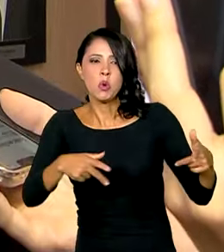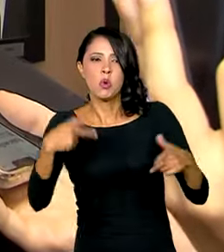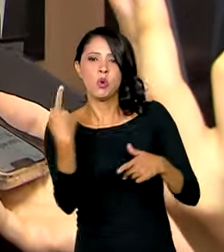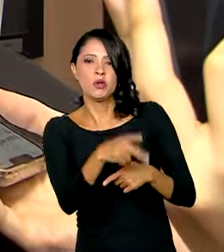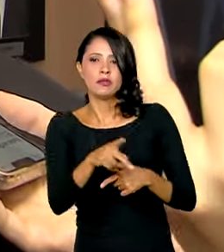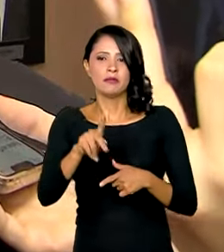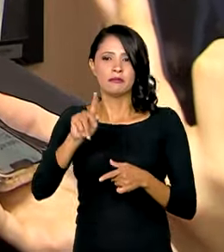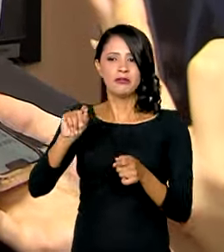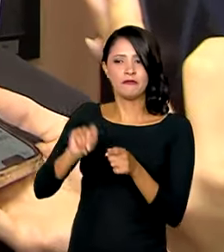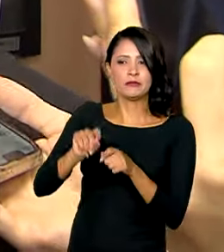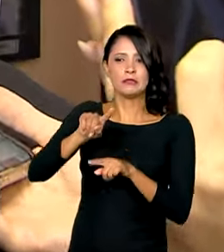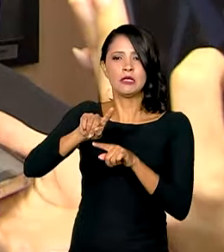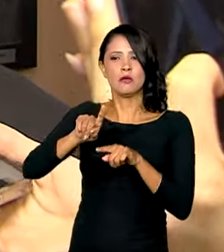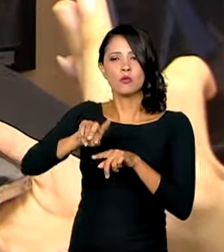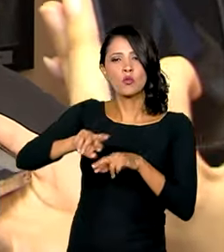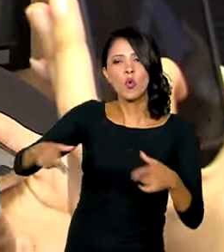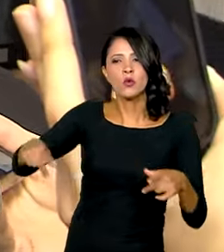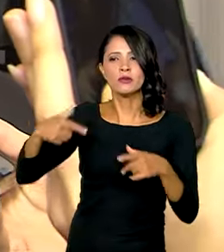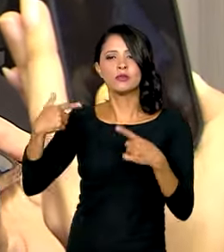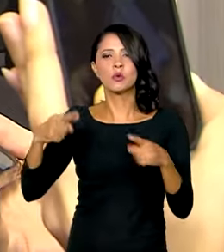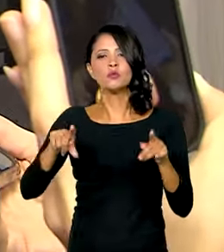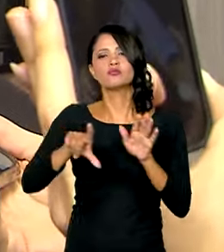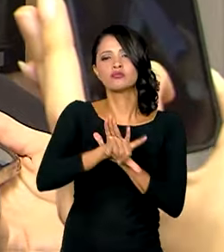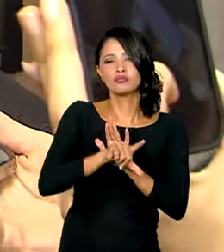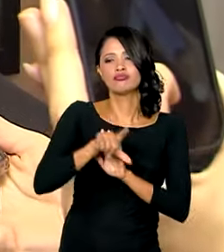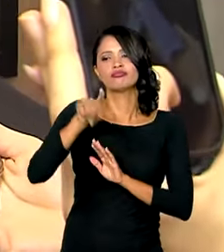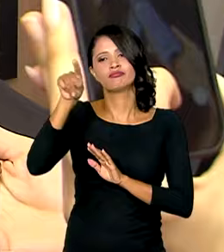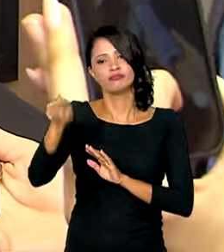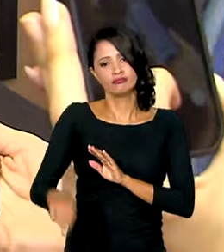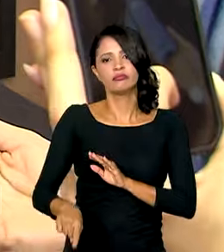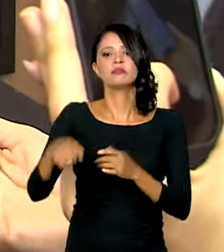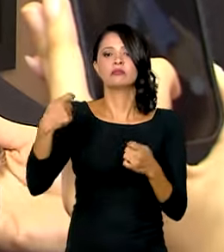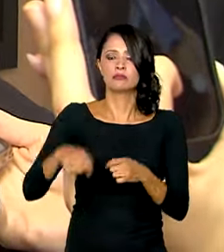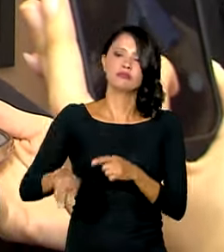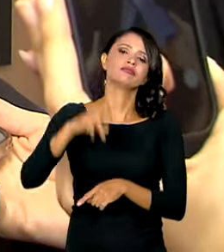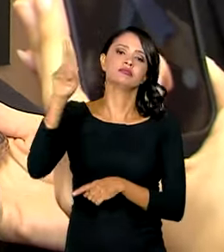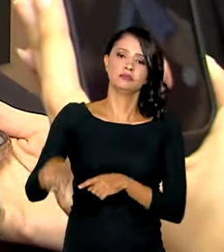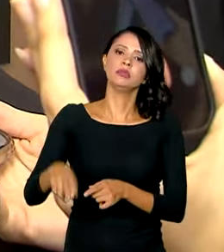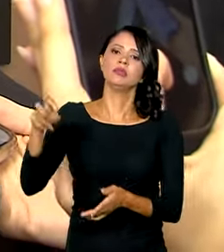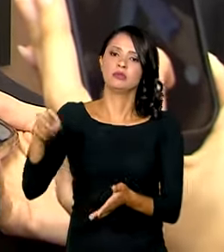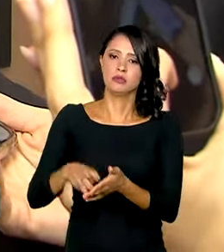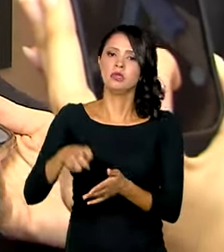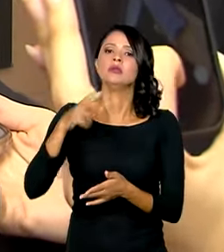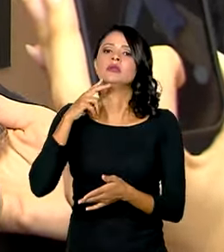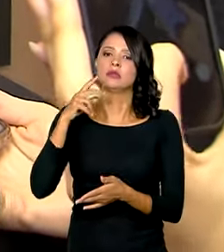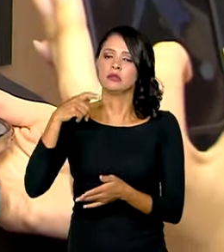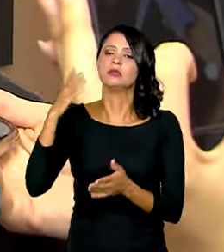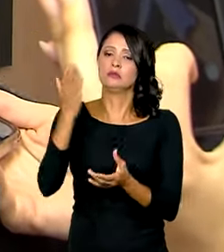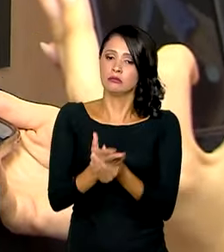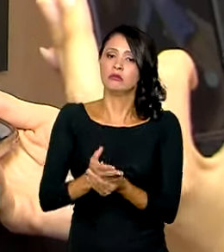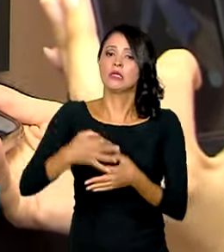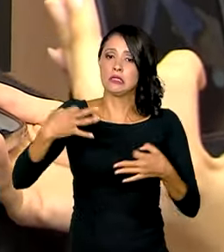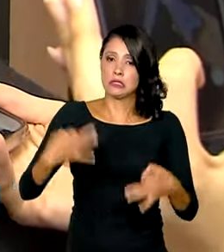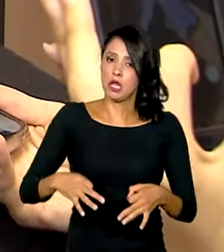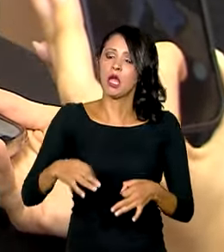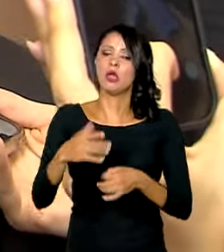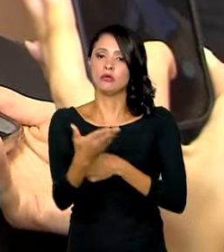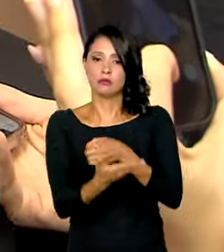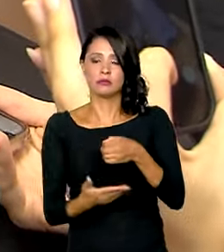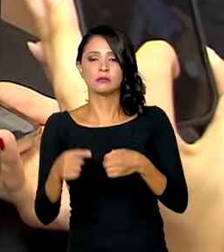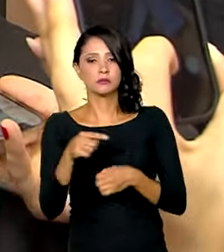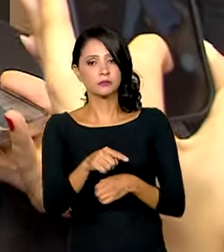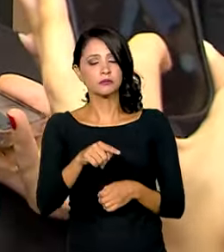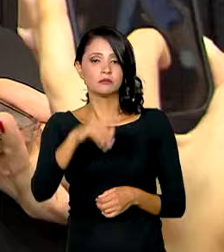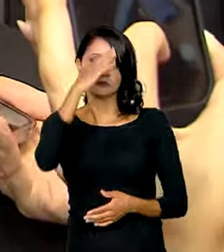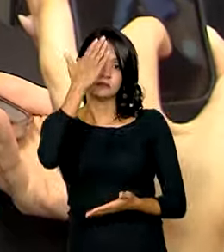dela para praticar ilegalidades, é algo realmente que merece reprovação, observado o devido processo legal. Creio